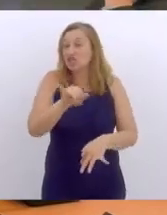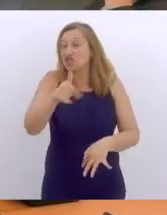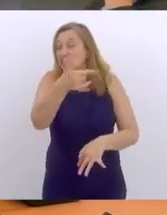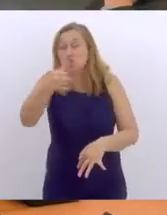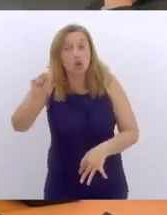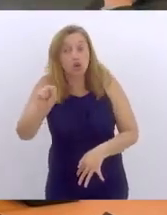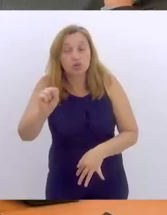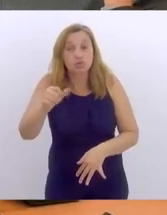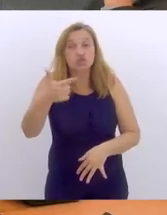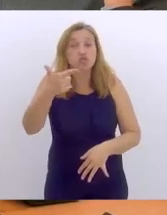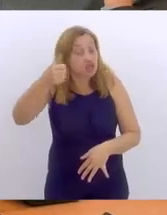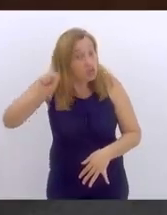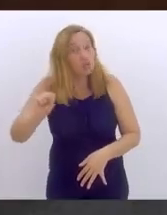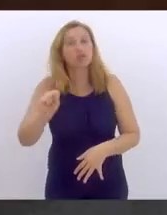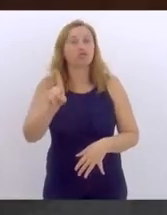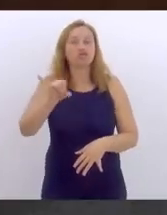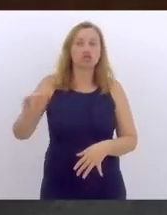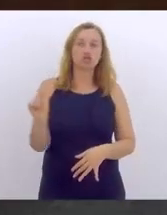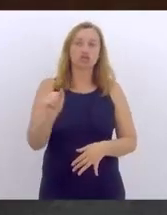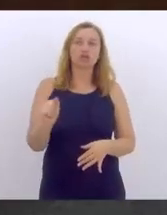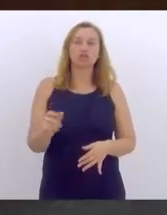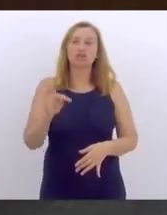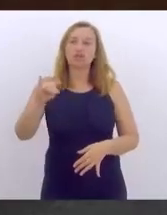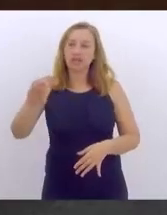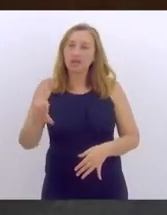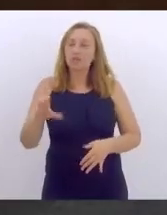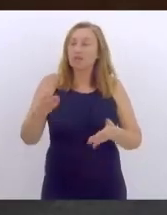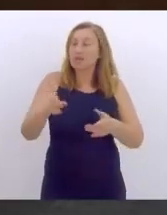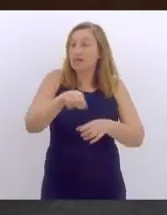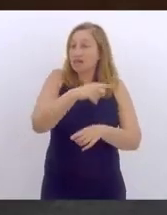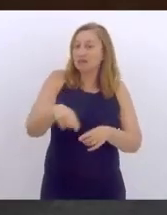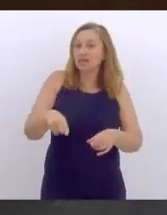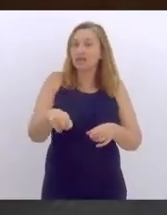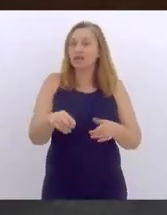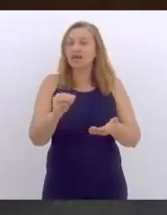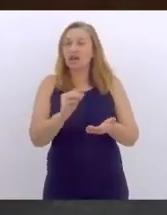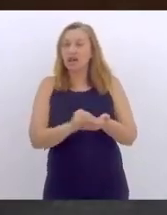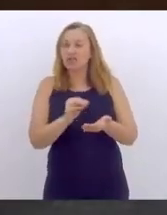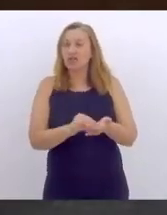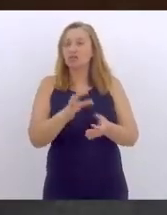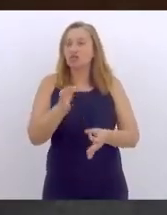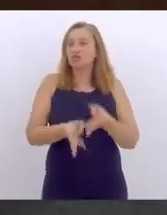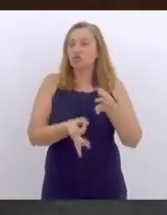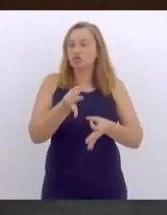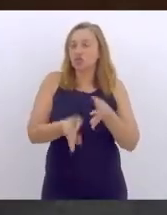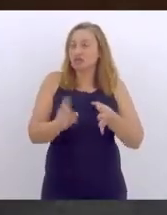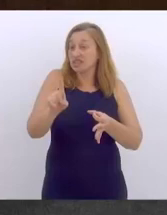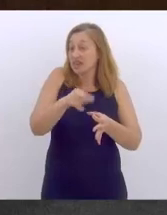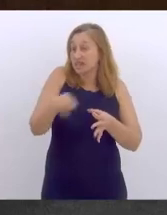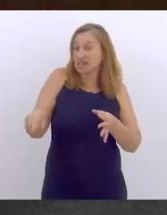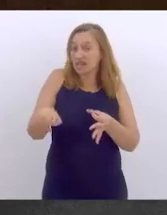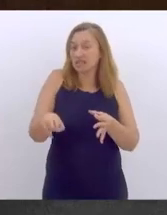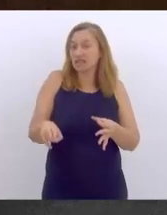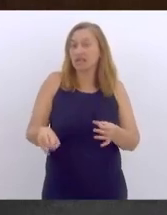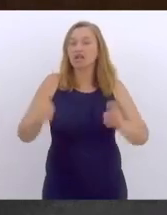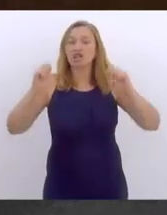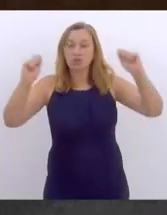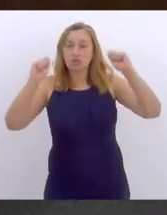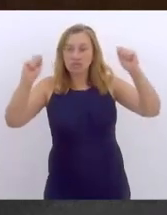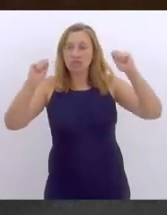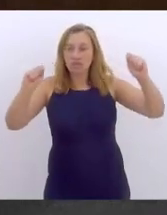Dia 28, o TAC começa a ser enterrado, a injustiça vai ser sepultada e as torcidas,